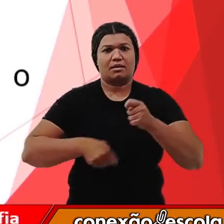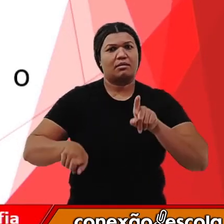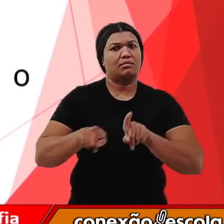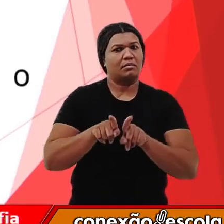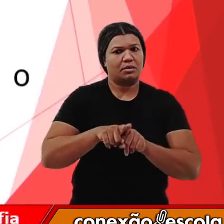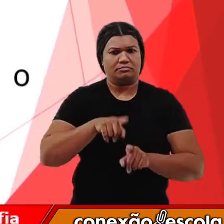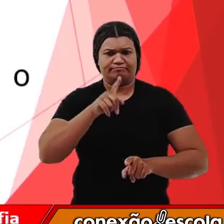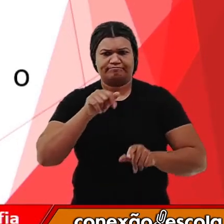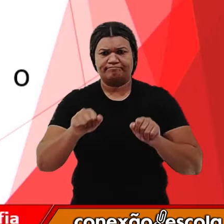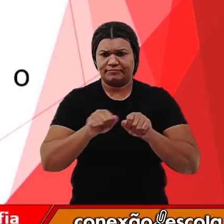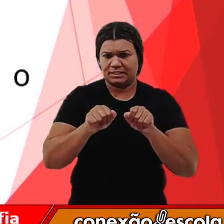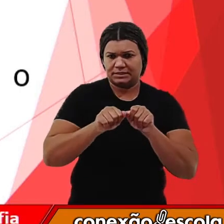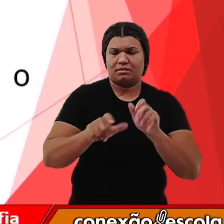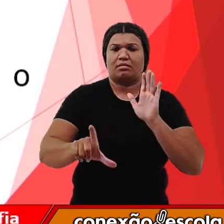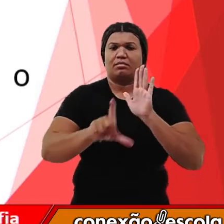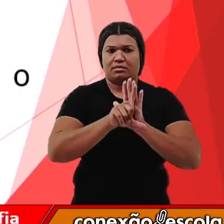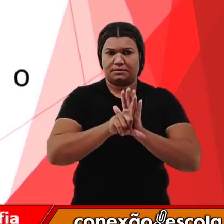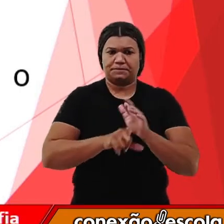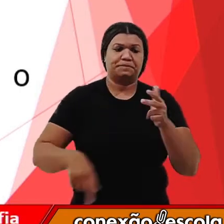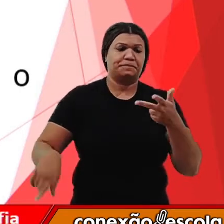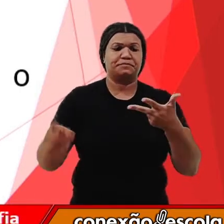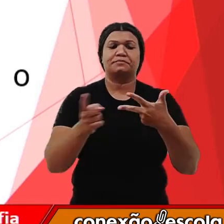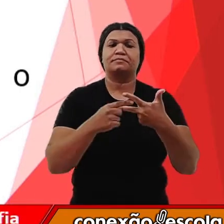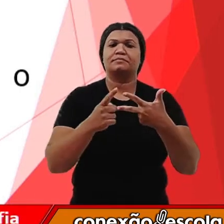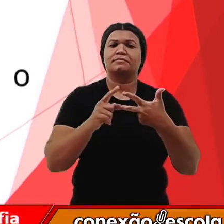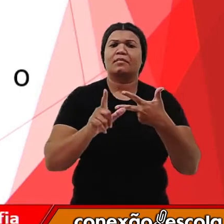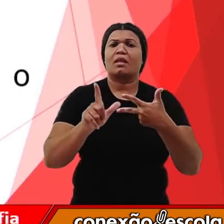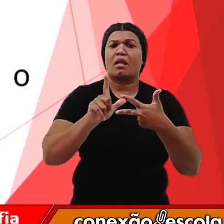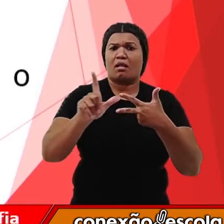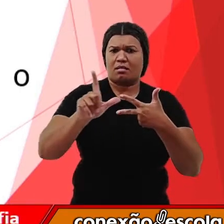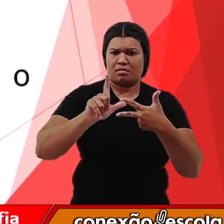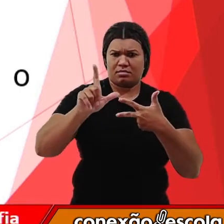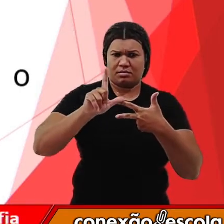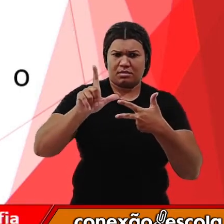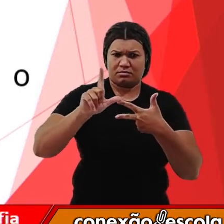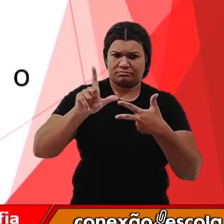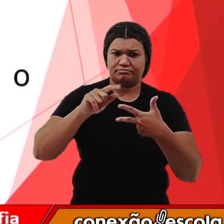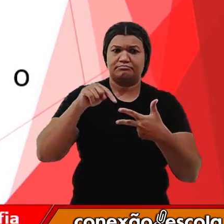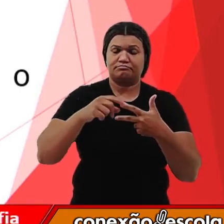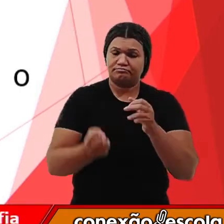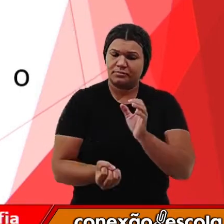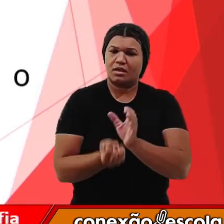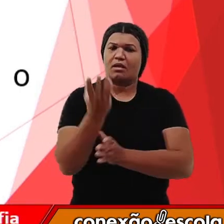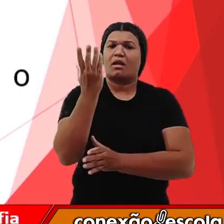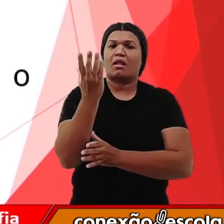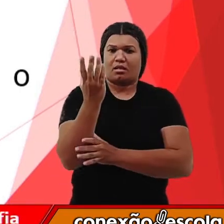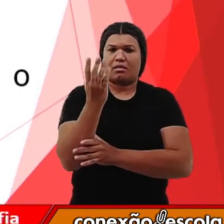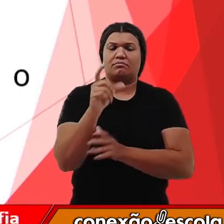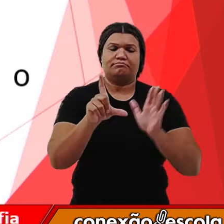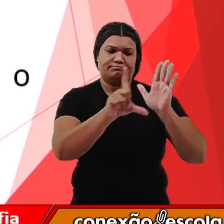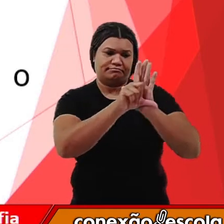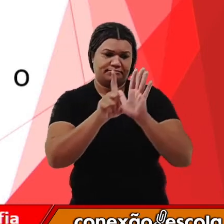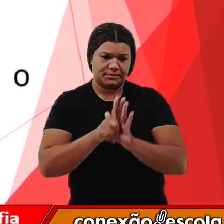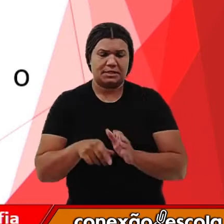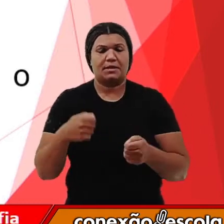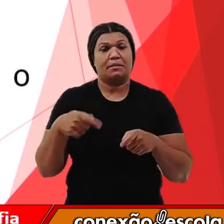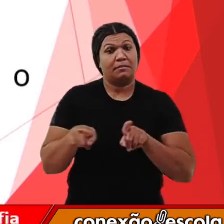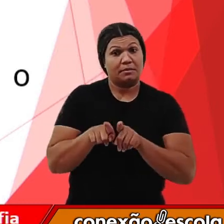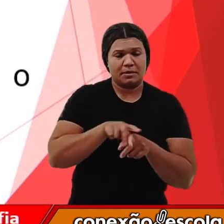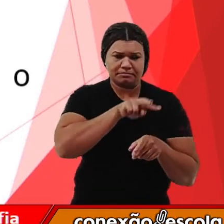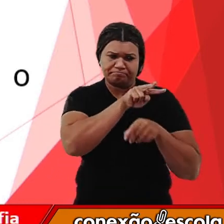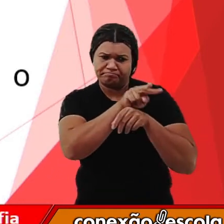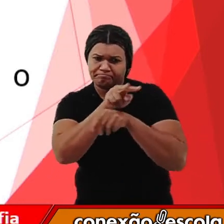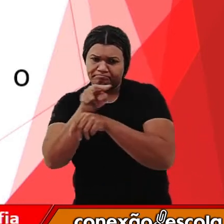leis. O poder legislativo, que tem a função de criar as leis e fiscalizar as